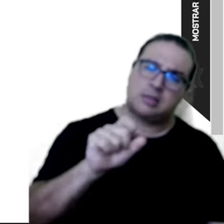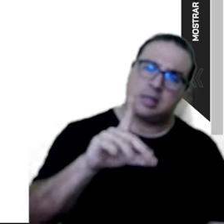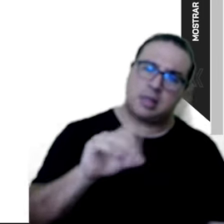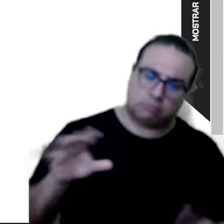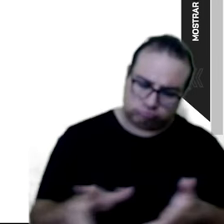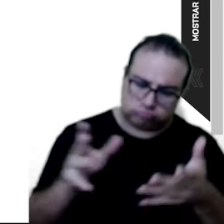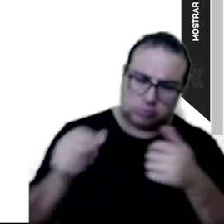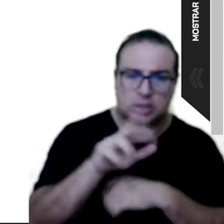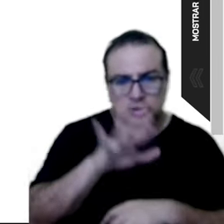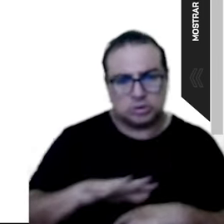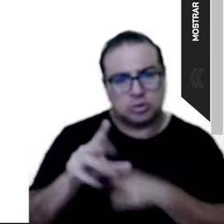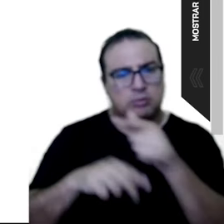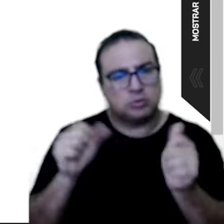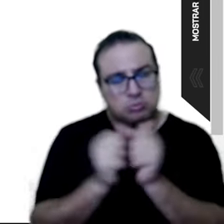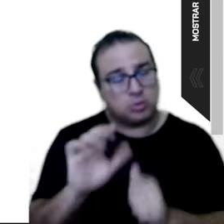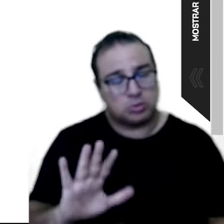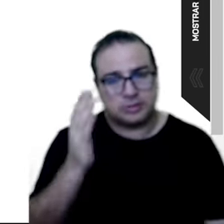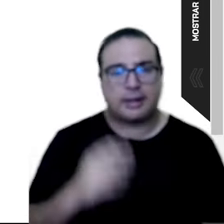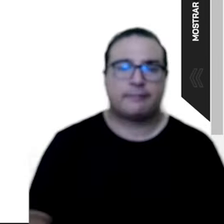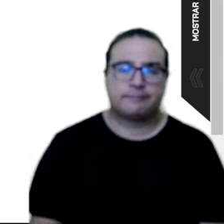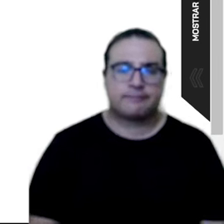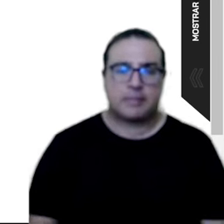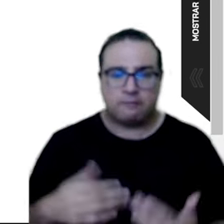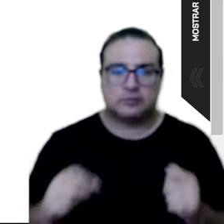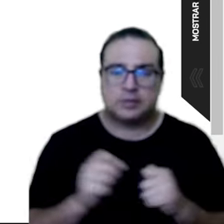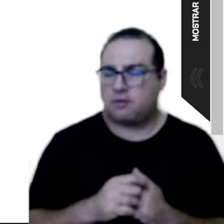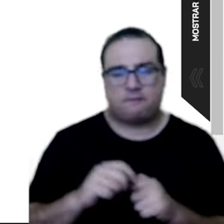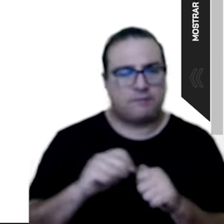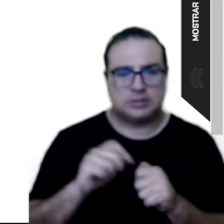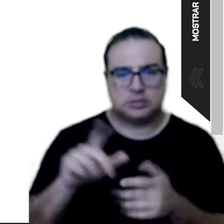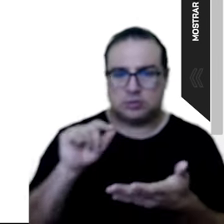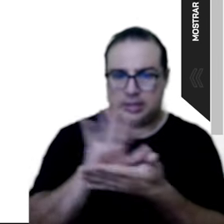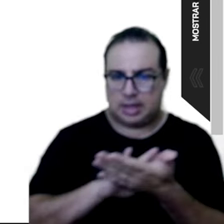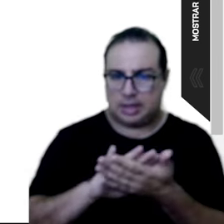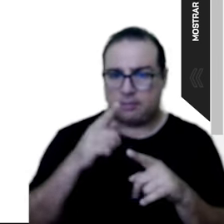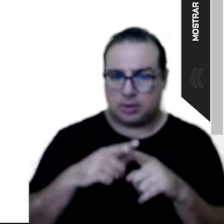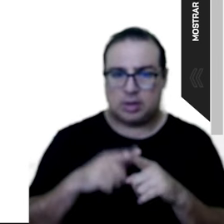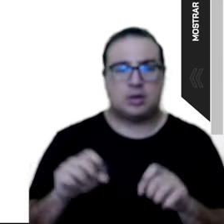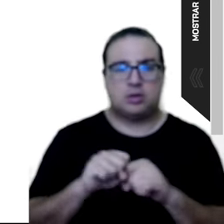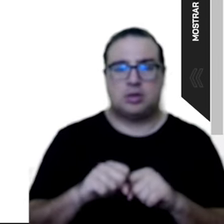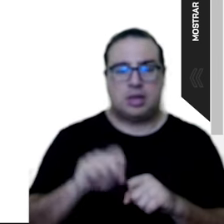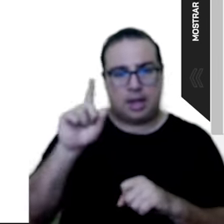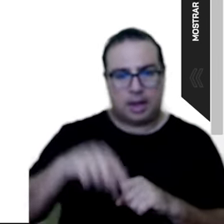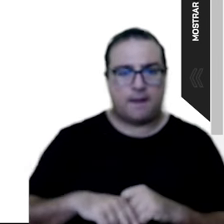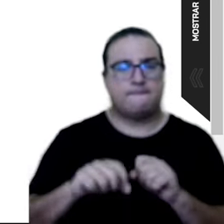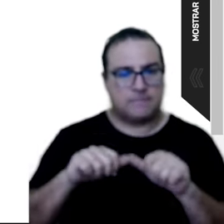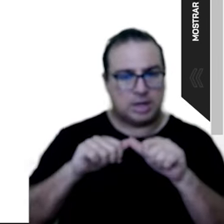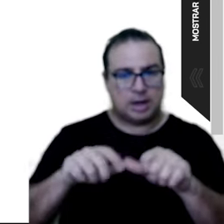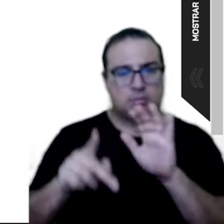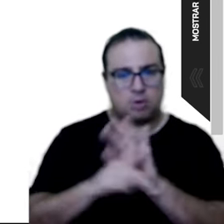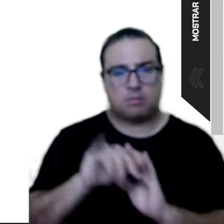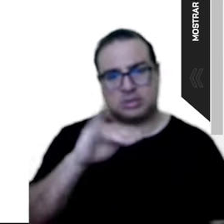fomenta também isso ali na região dele pode acontecer né E aí você não vai selecionar isso aqui porque o supermercado é contribuinte